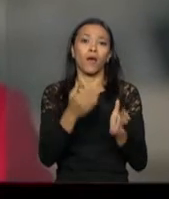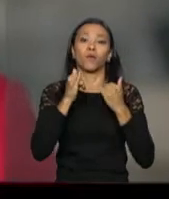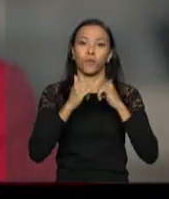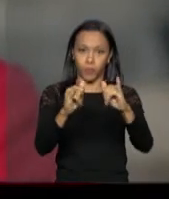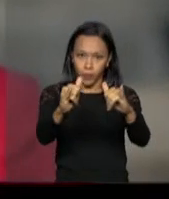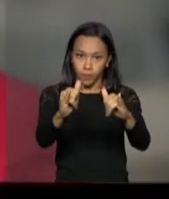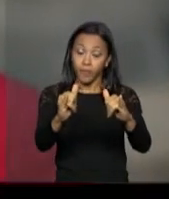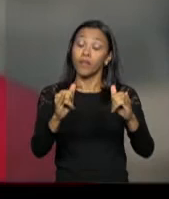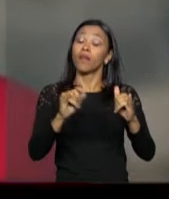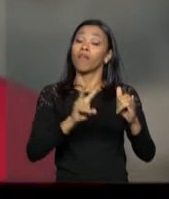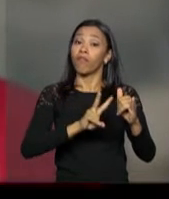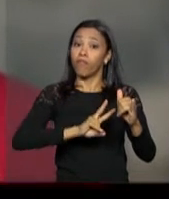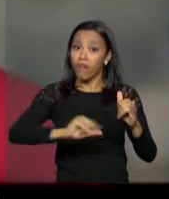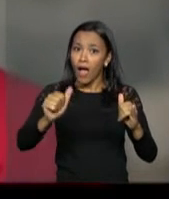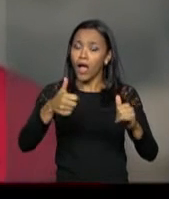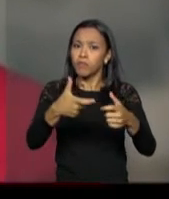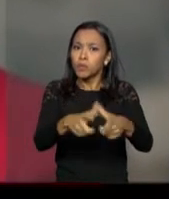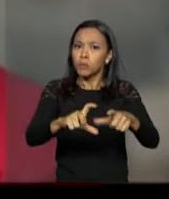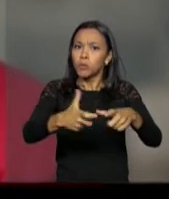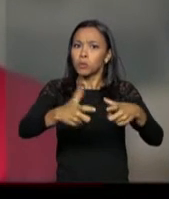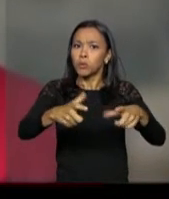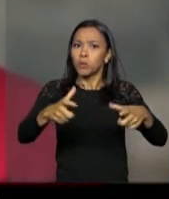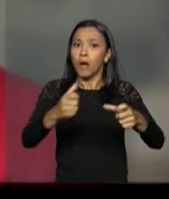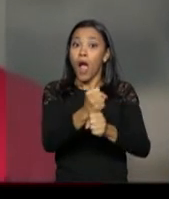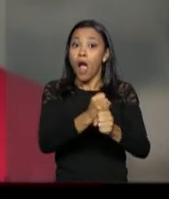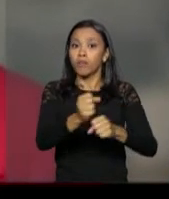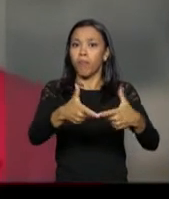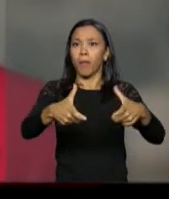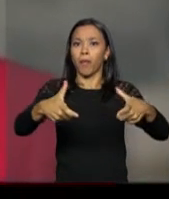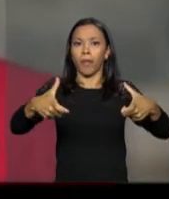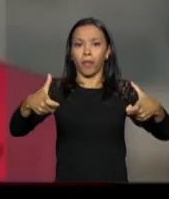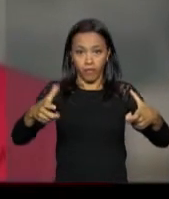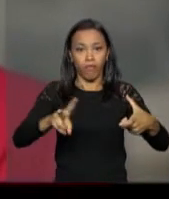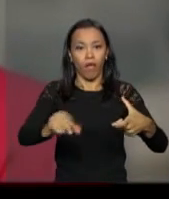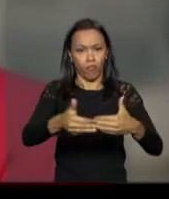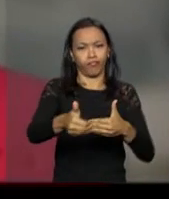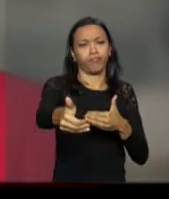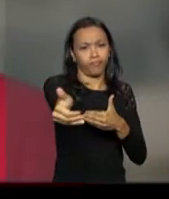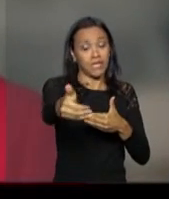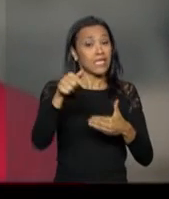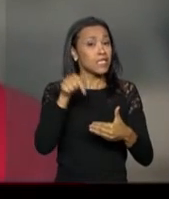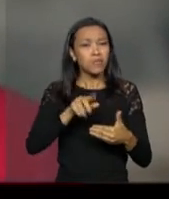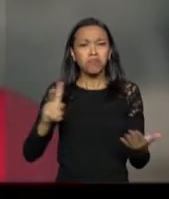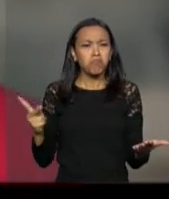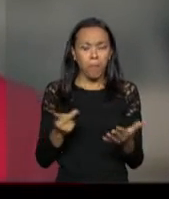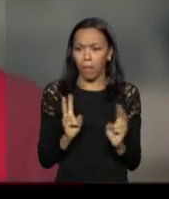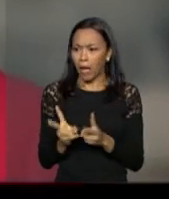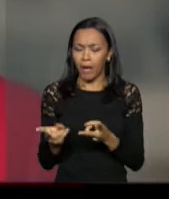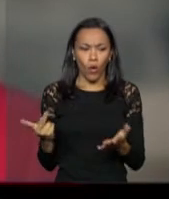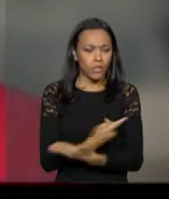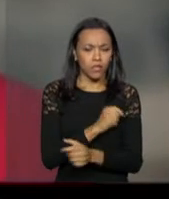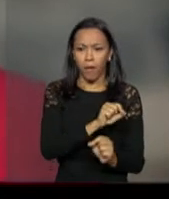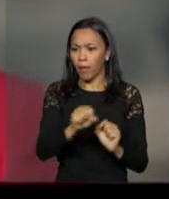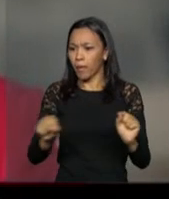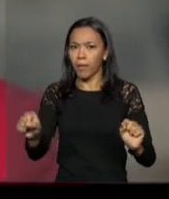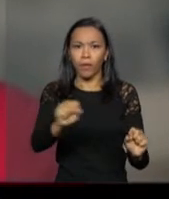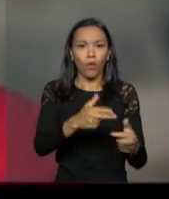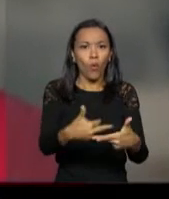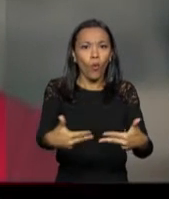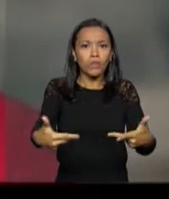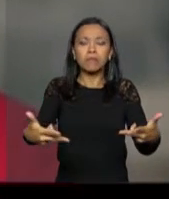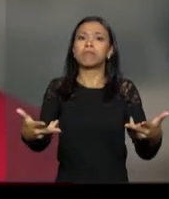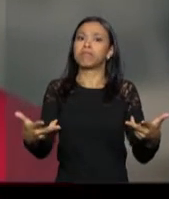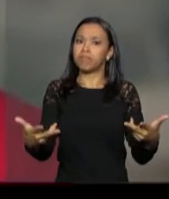E ela irá crescer ainda mais nos próximos anos. Esse movimento simultâneo nos deixa em